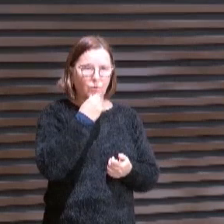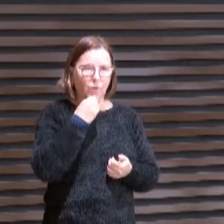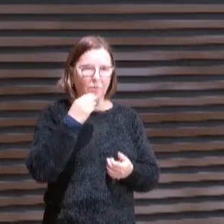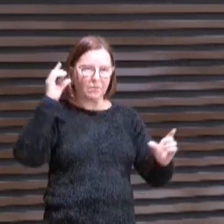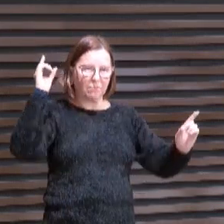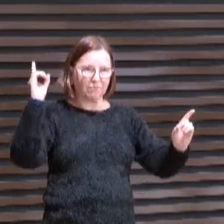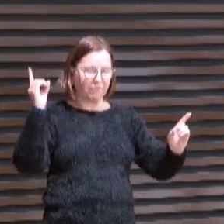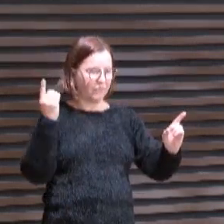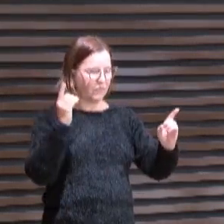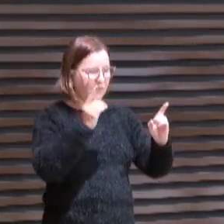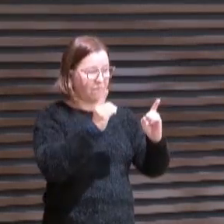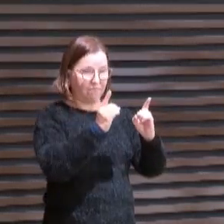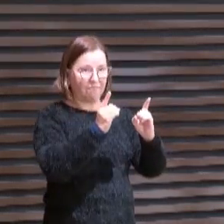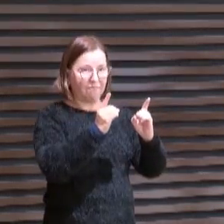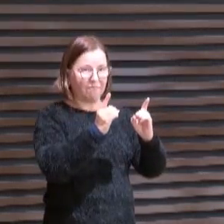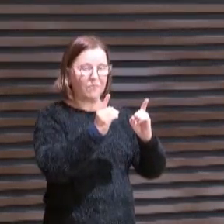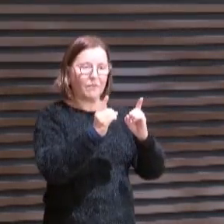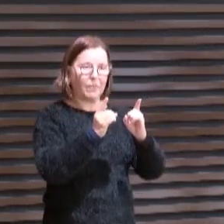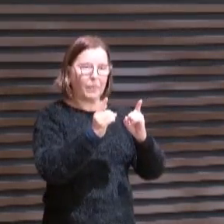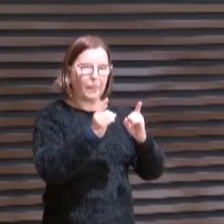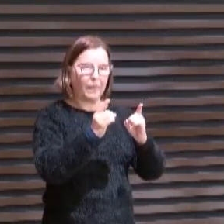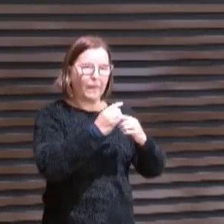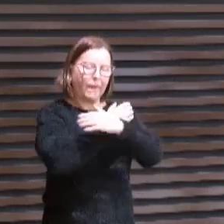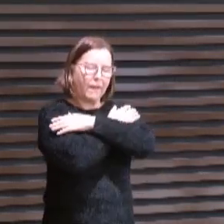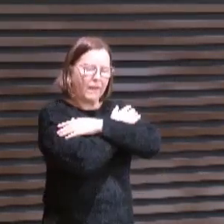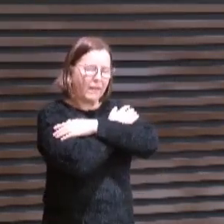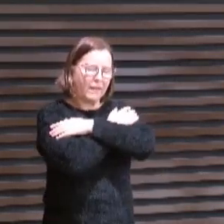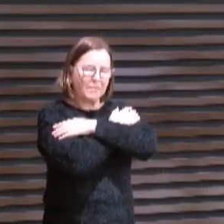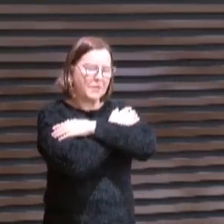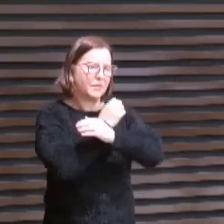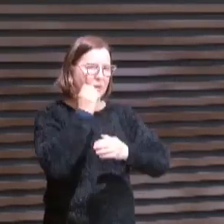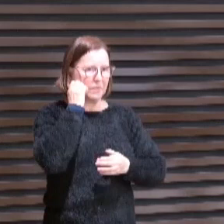aproximaram, mãe e filho. Ele abraçou a mãe,